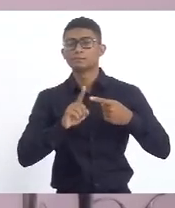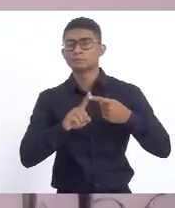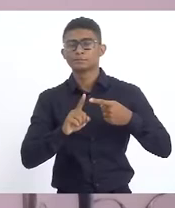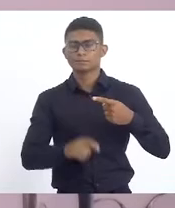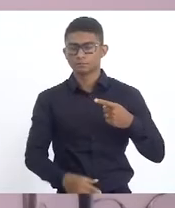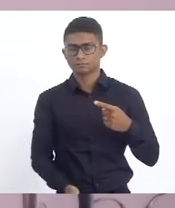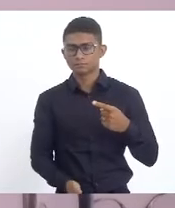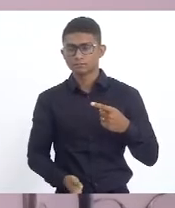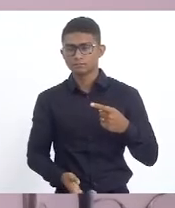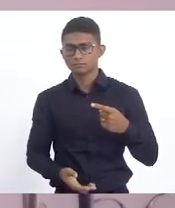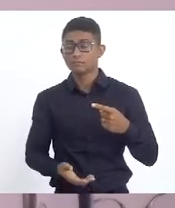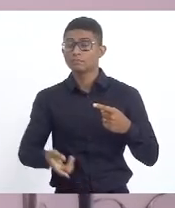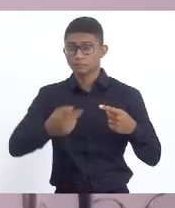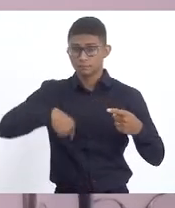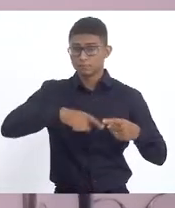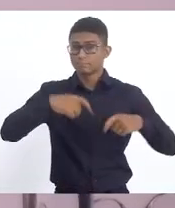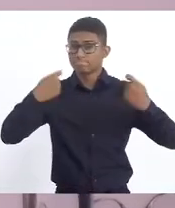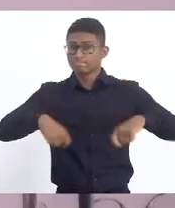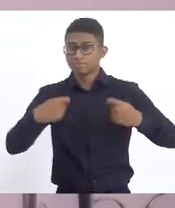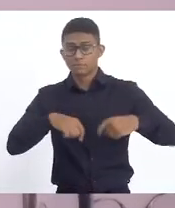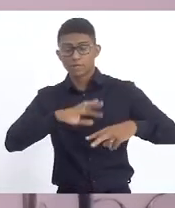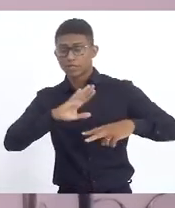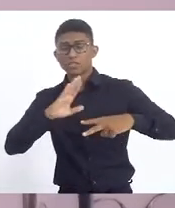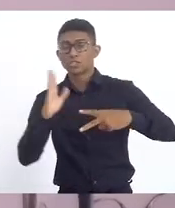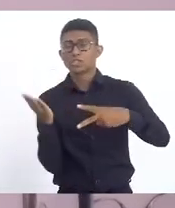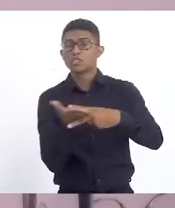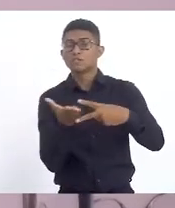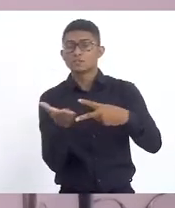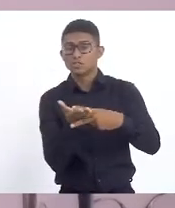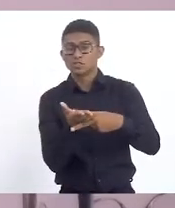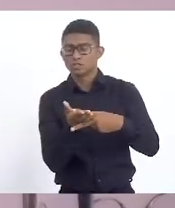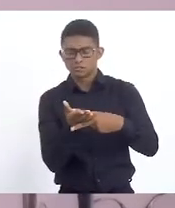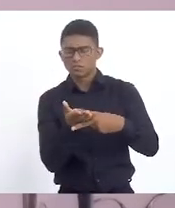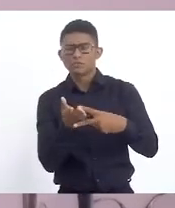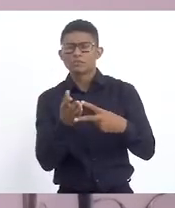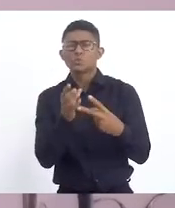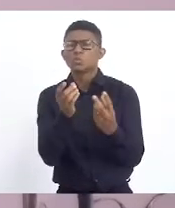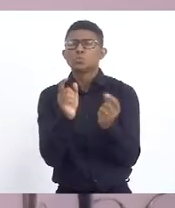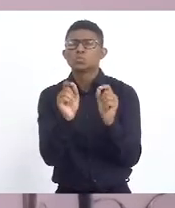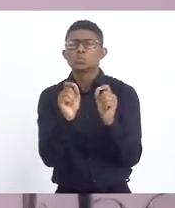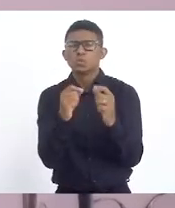é dividir claramente o que cabe a quem.